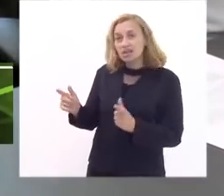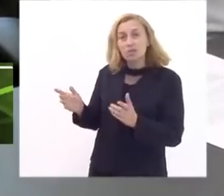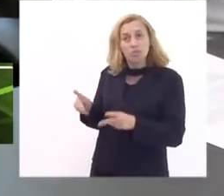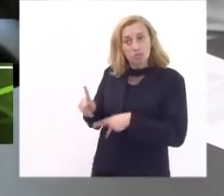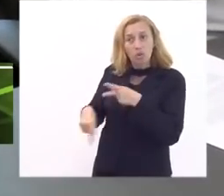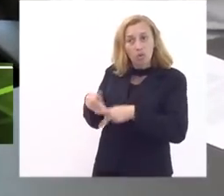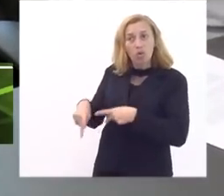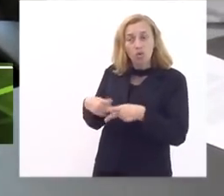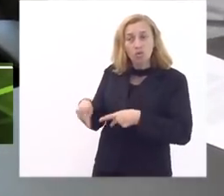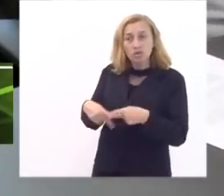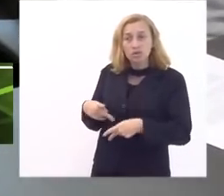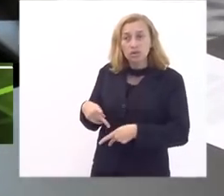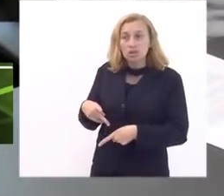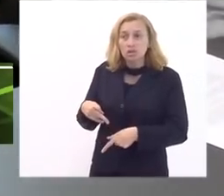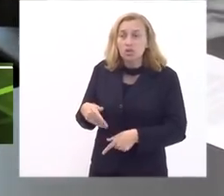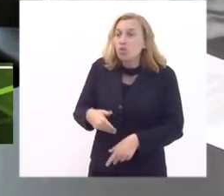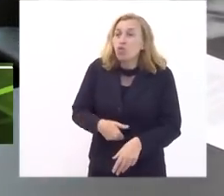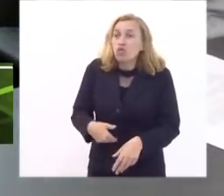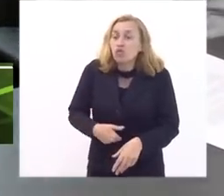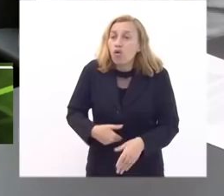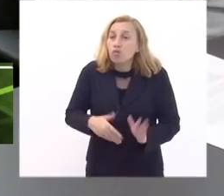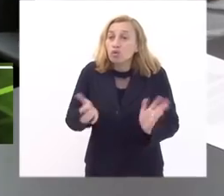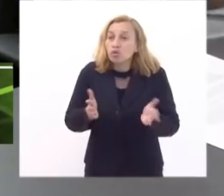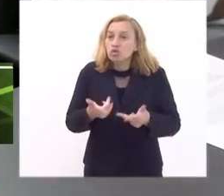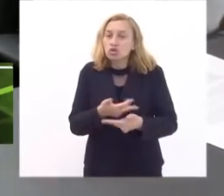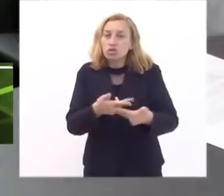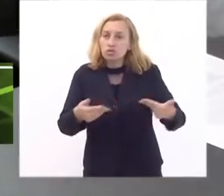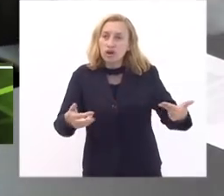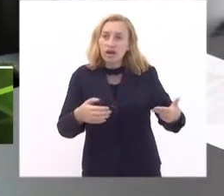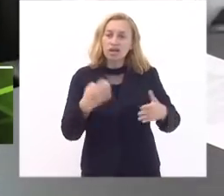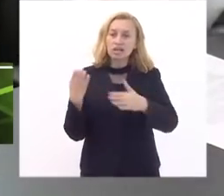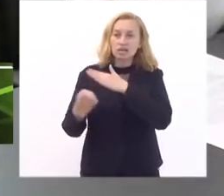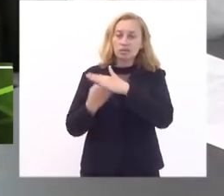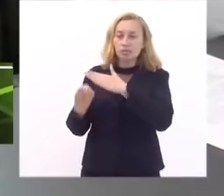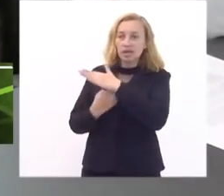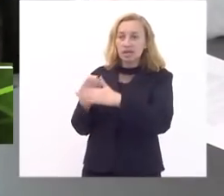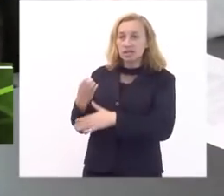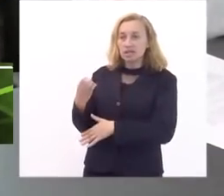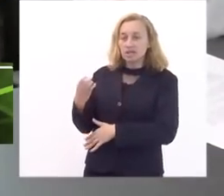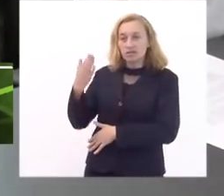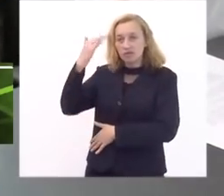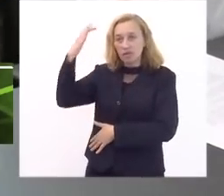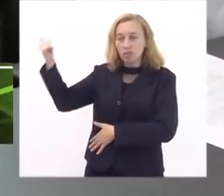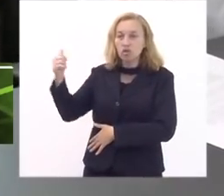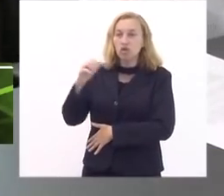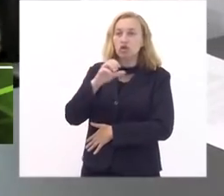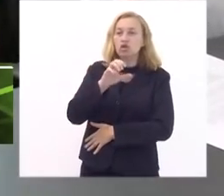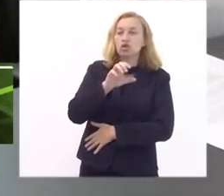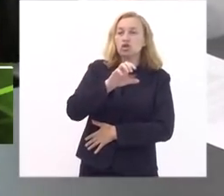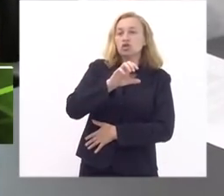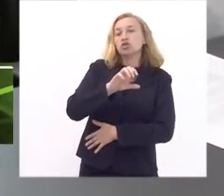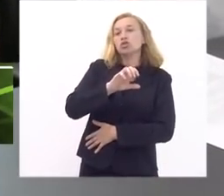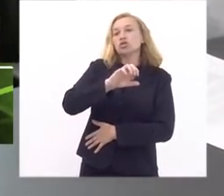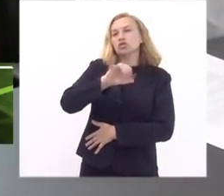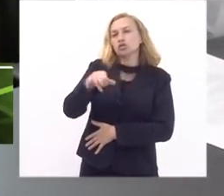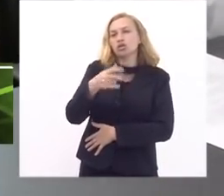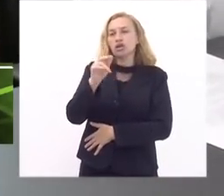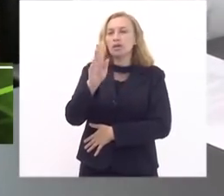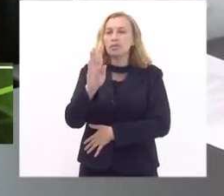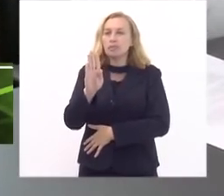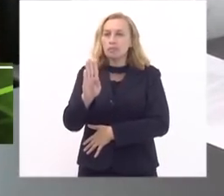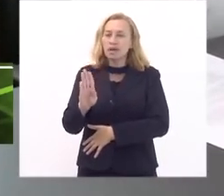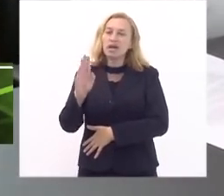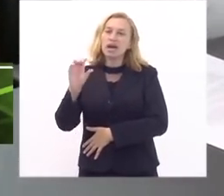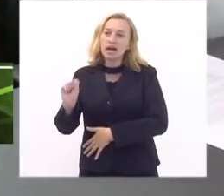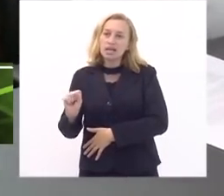está roendo ossos, enquanto grandes empresas como a JBS têm lucrado milhões